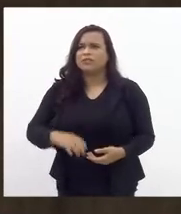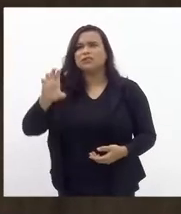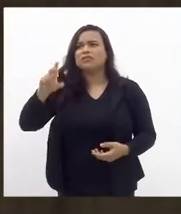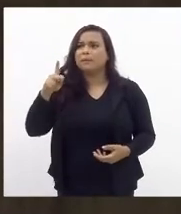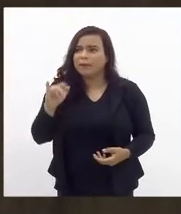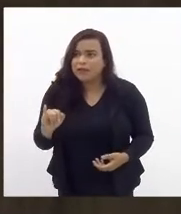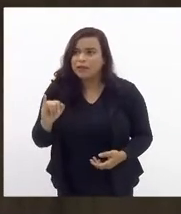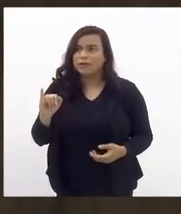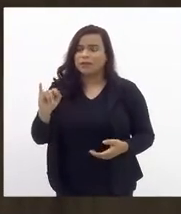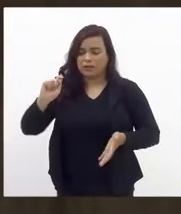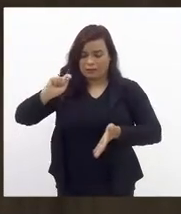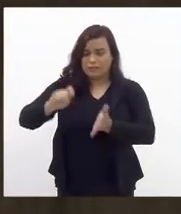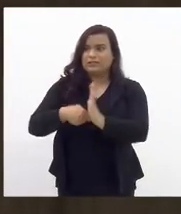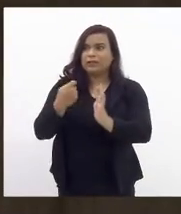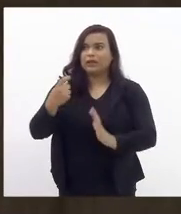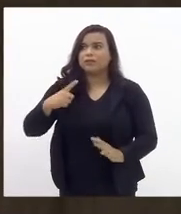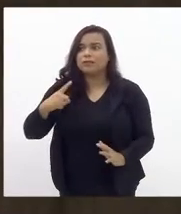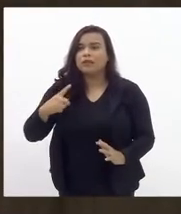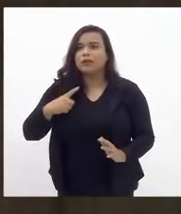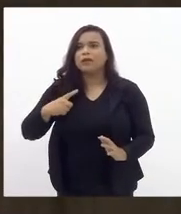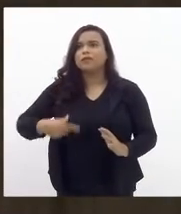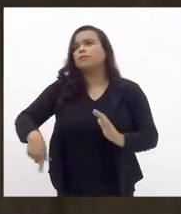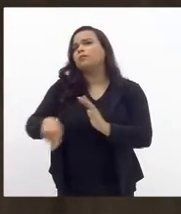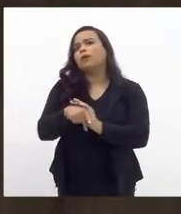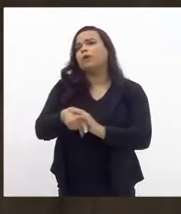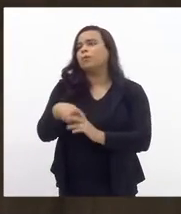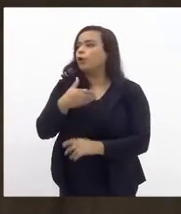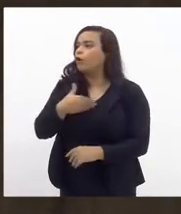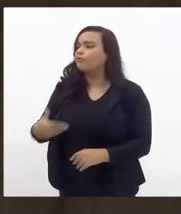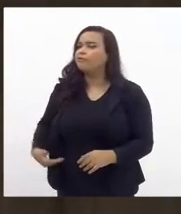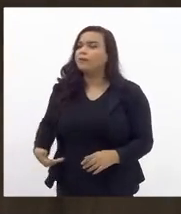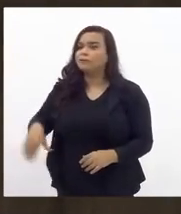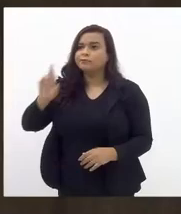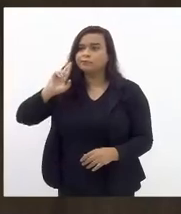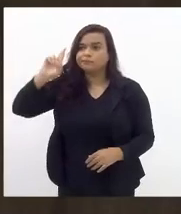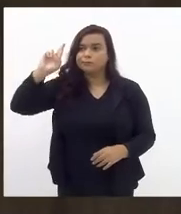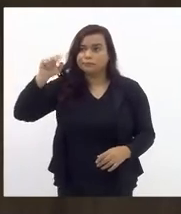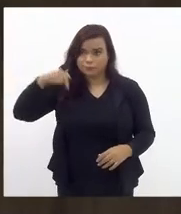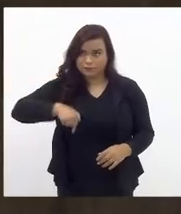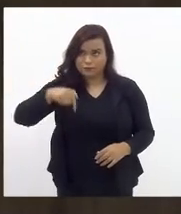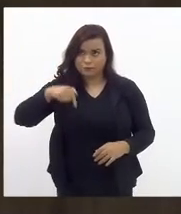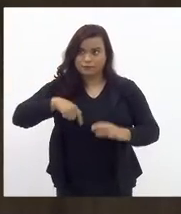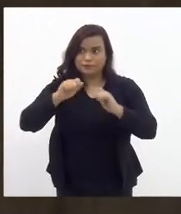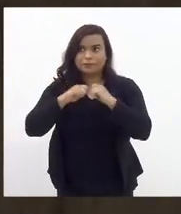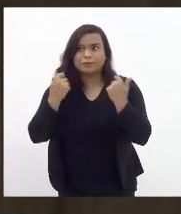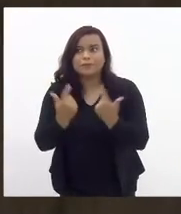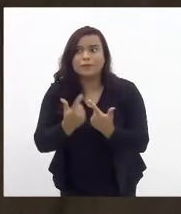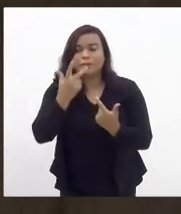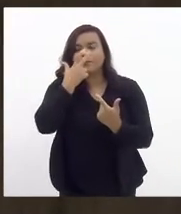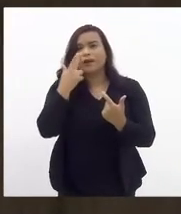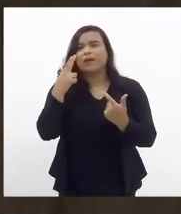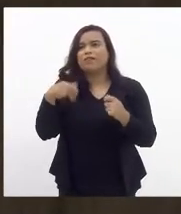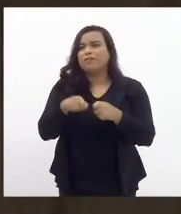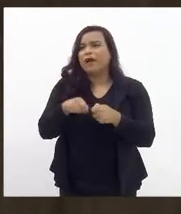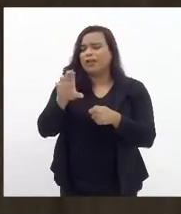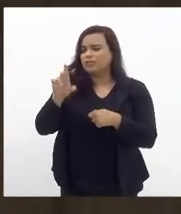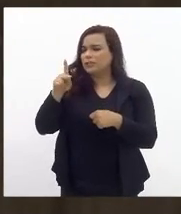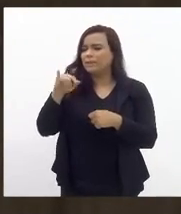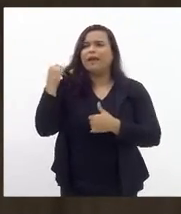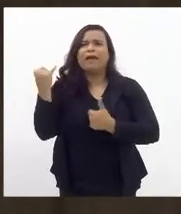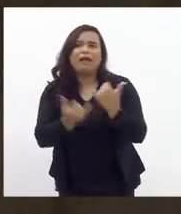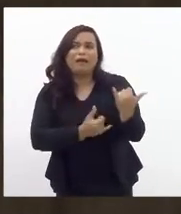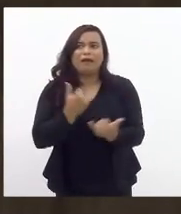ser assinadas pela base do governo, como se essa casa aqui fizesse CPI de